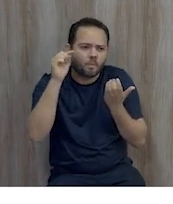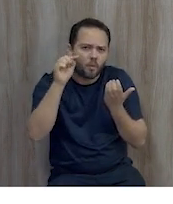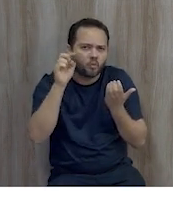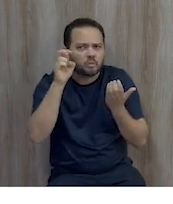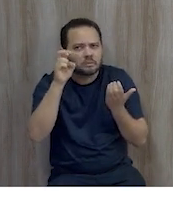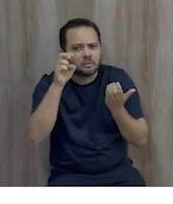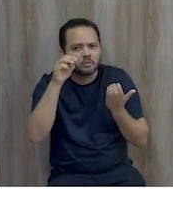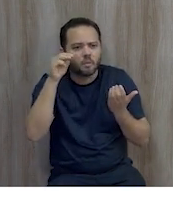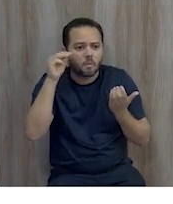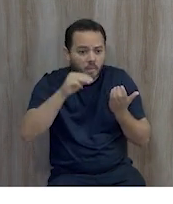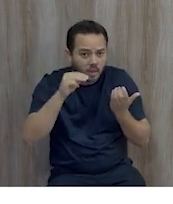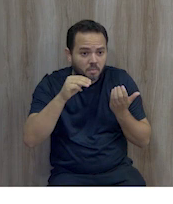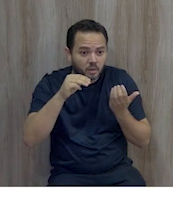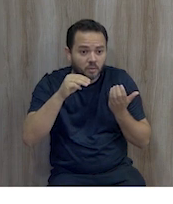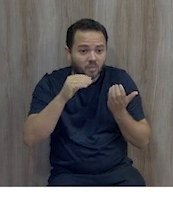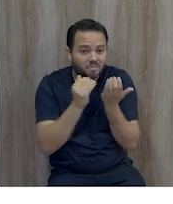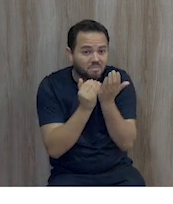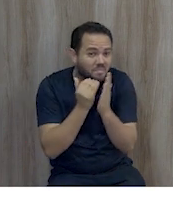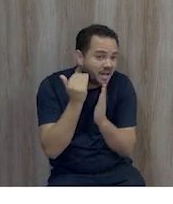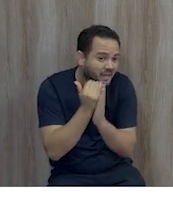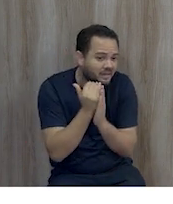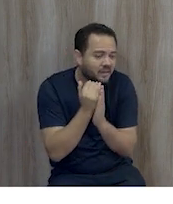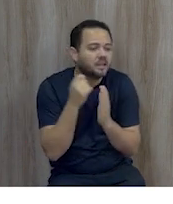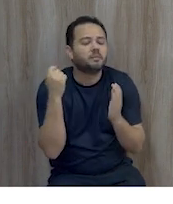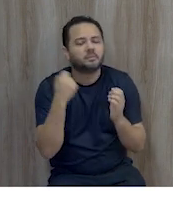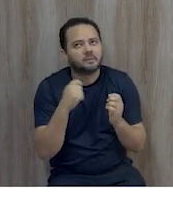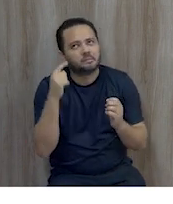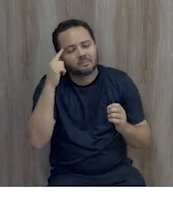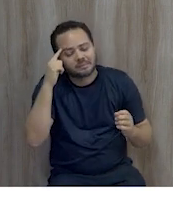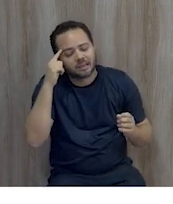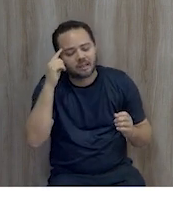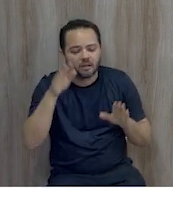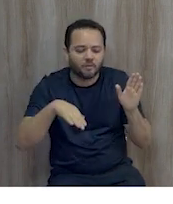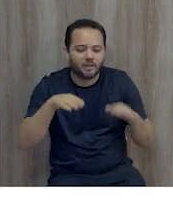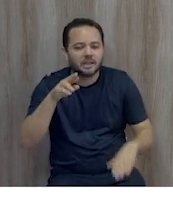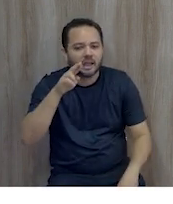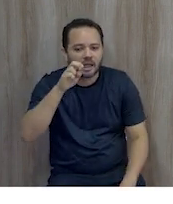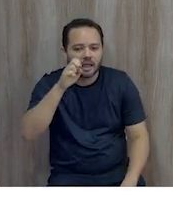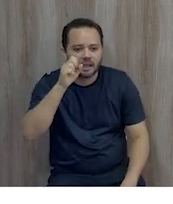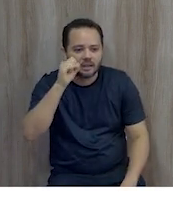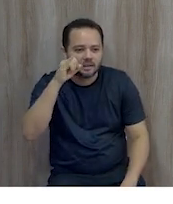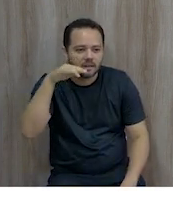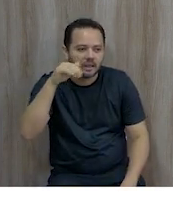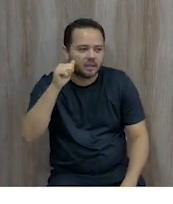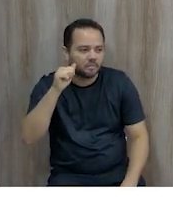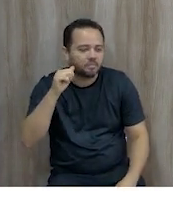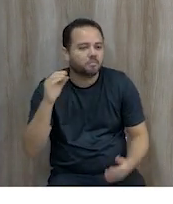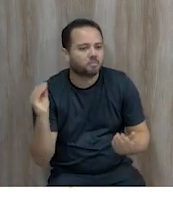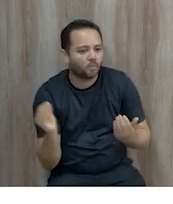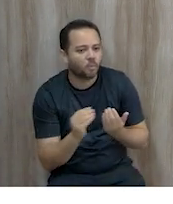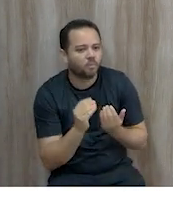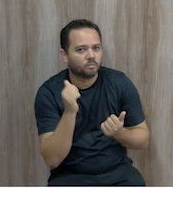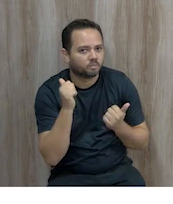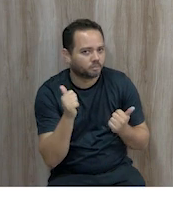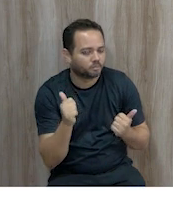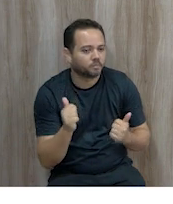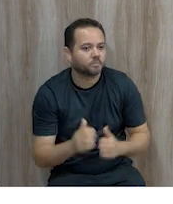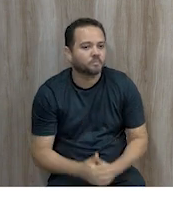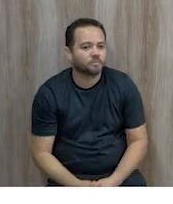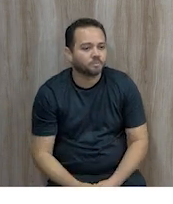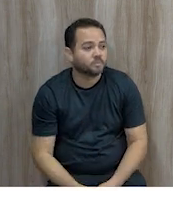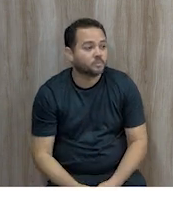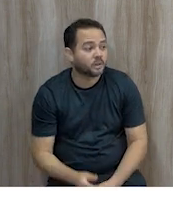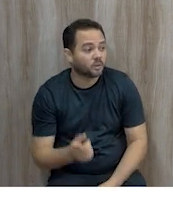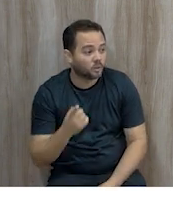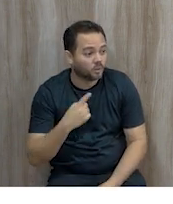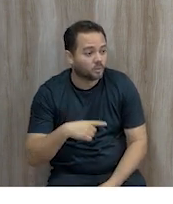profundas, é que a gente vai, de fato, restaurar, pensar em colocar um material restaurador. Tá? Então, a gente vai